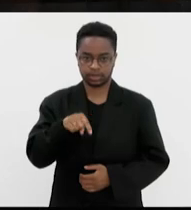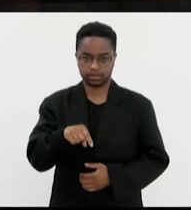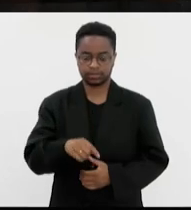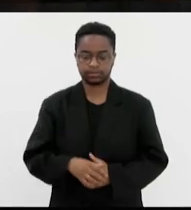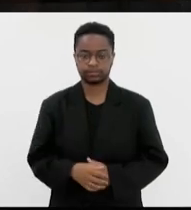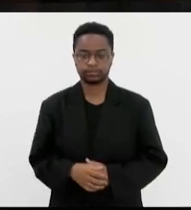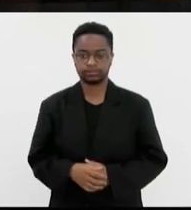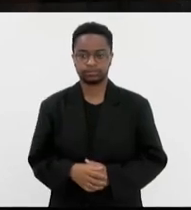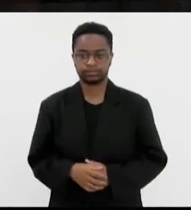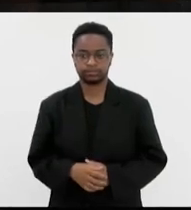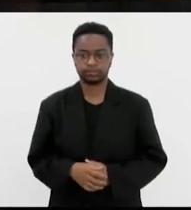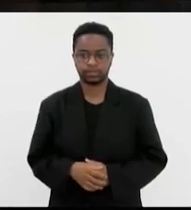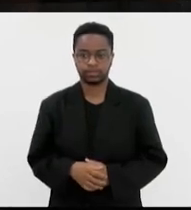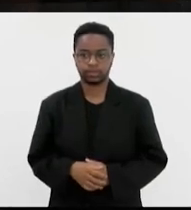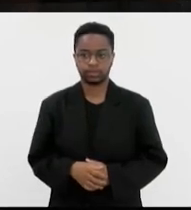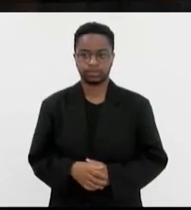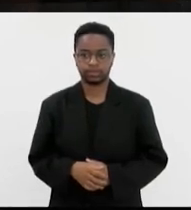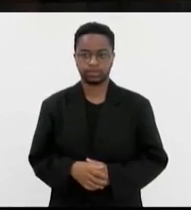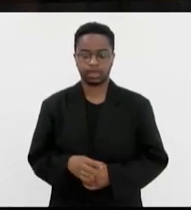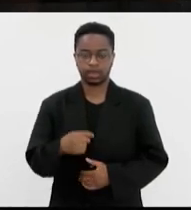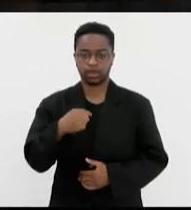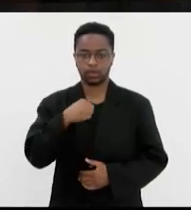Eu